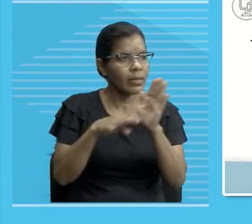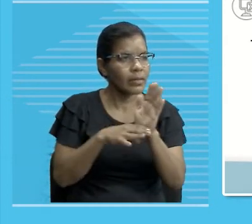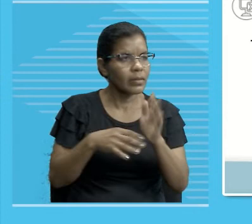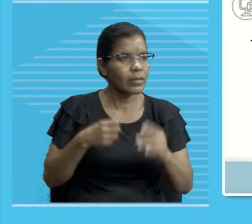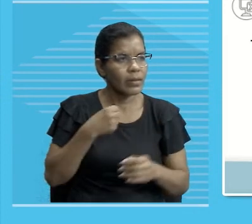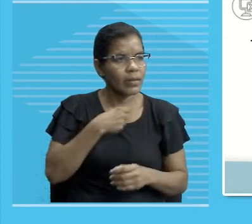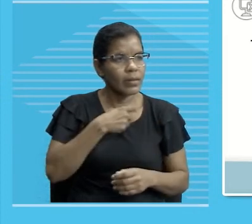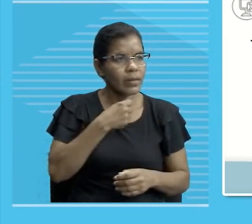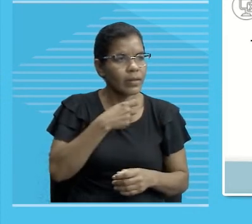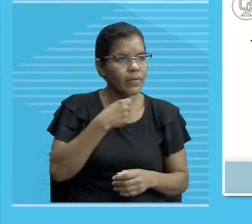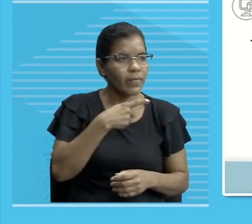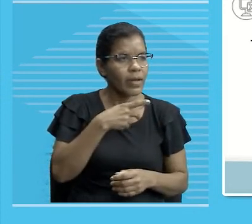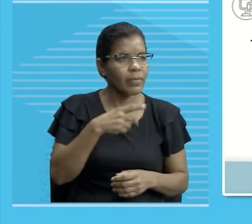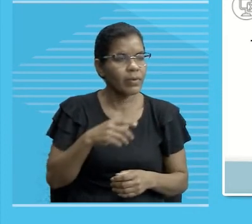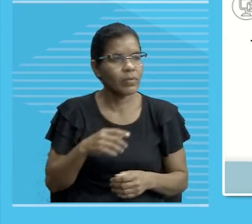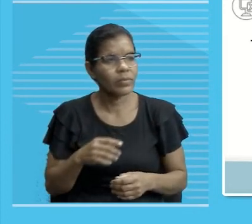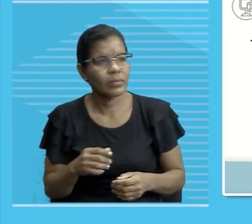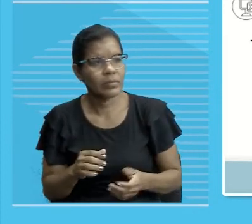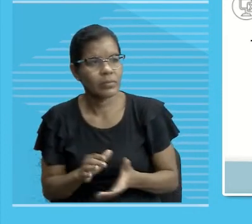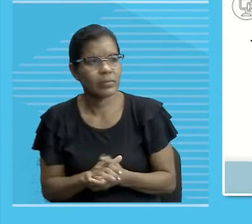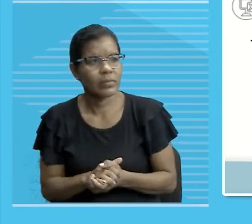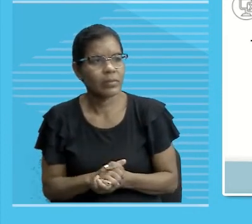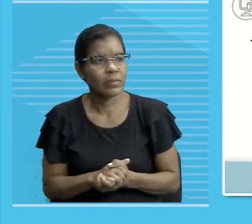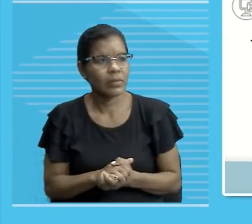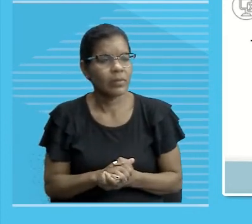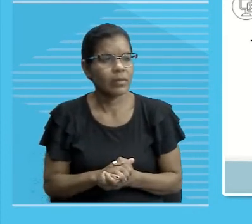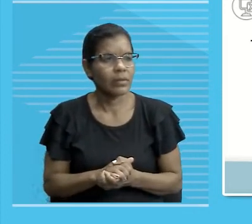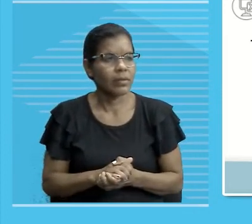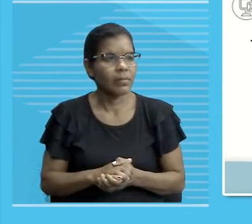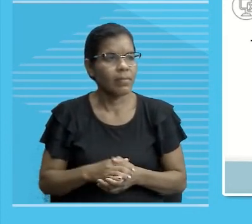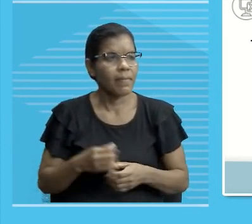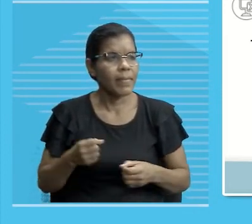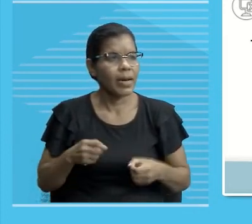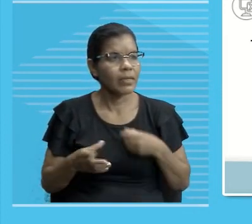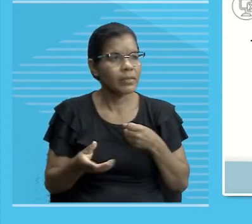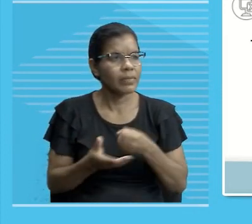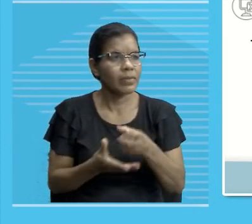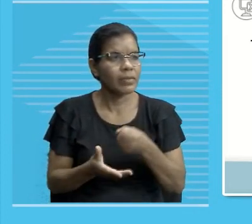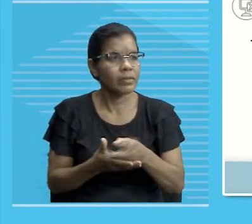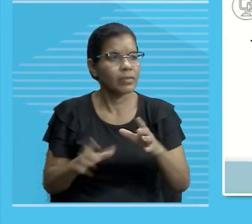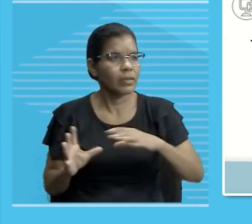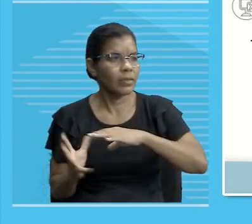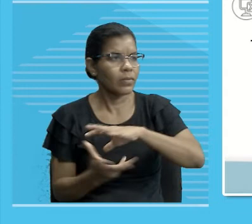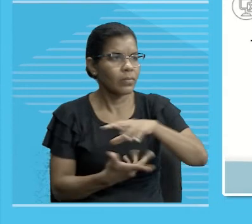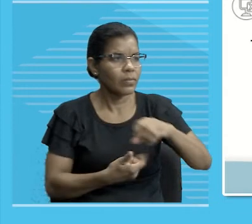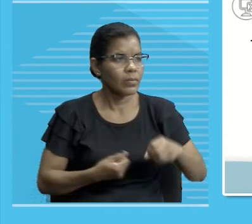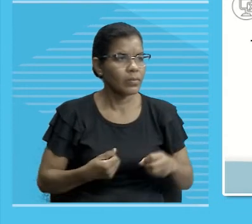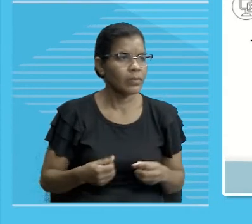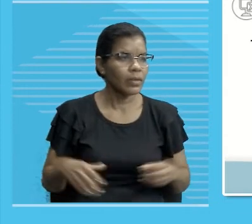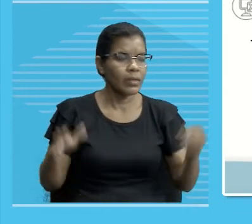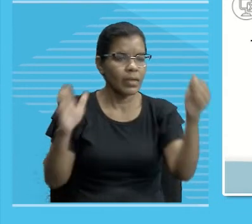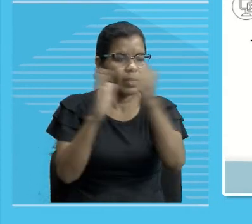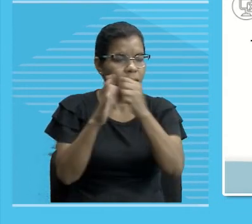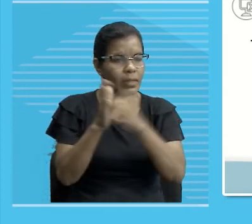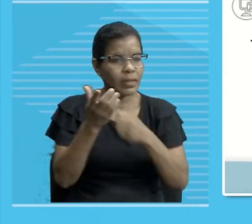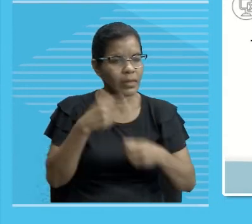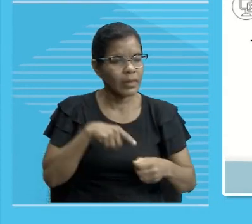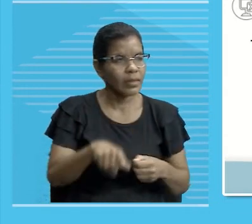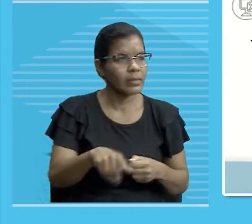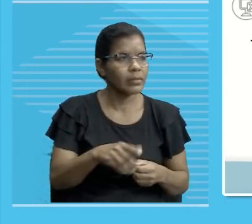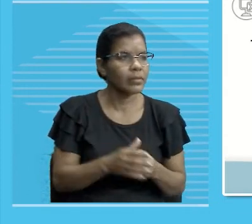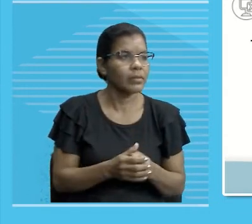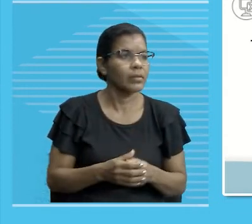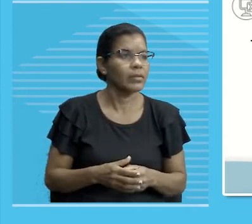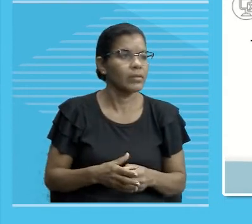com os barbitúricos. Ou seja, essas aí são as principais razões de se escolher hoje,